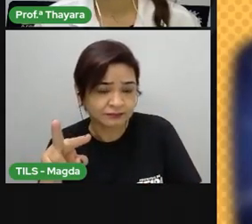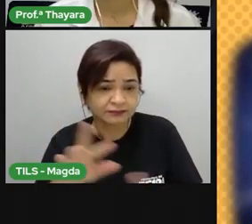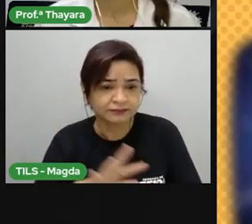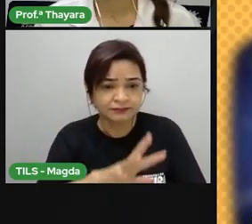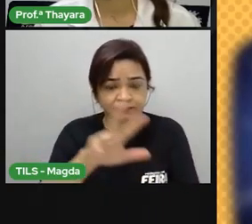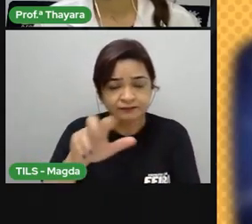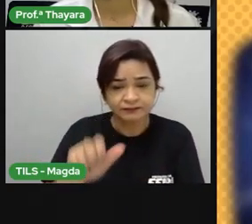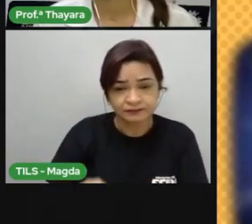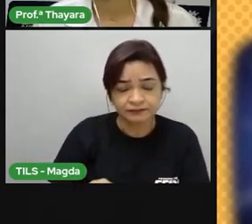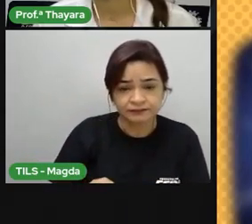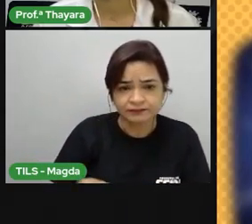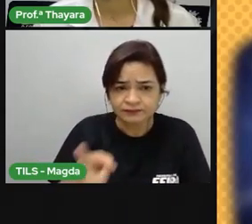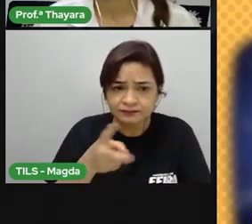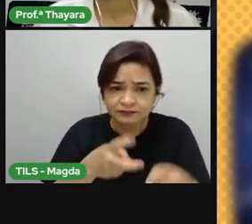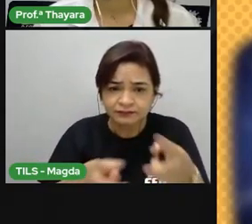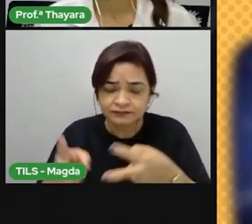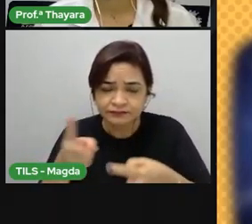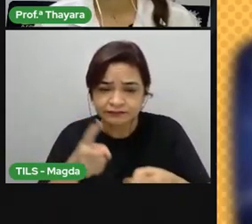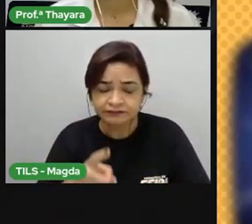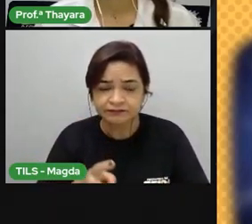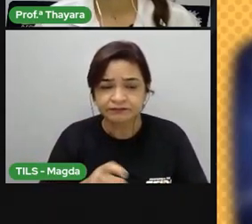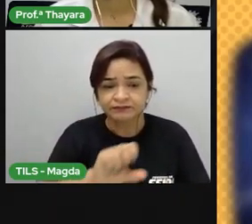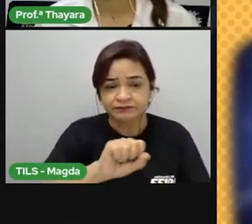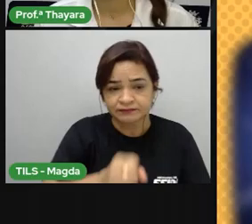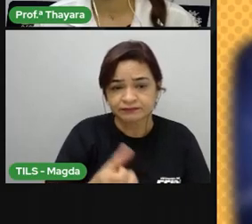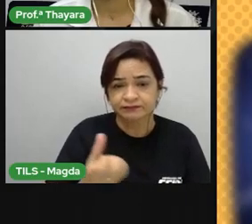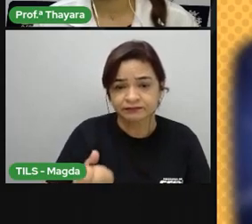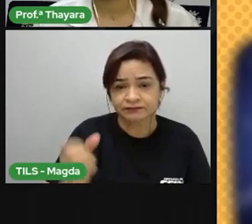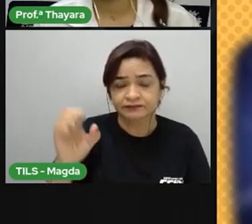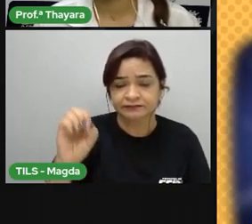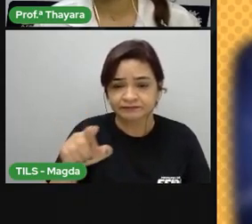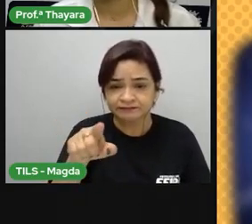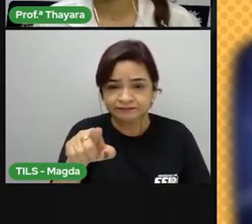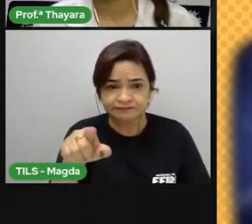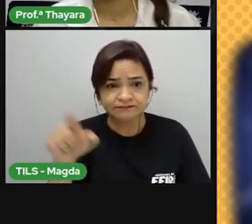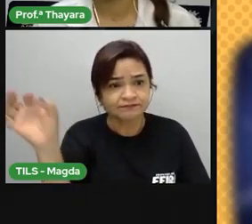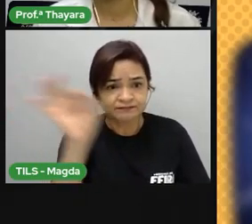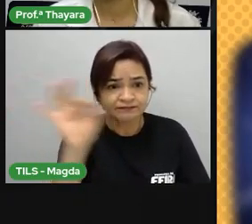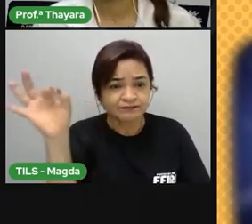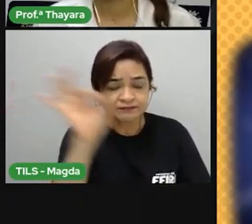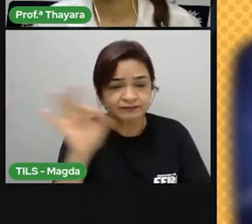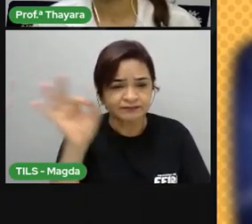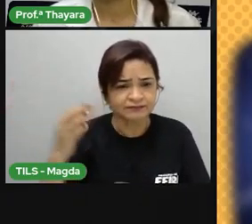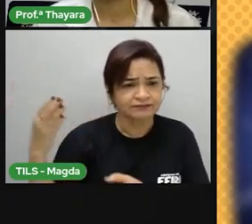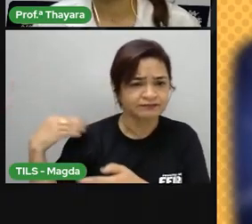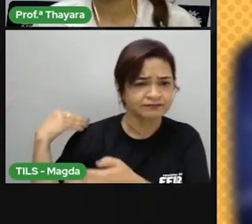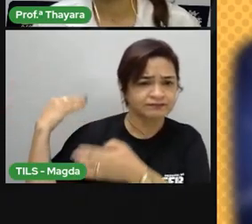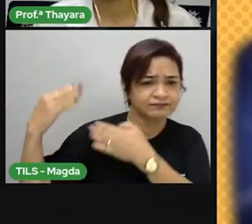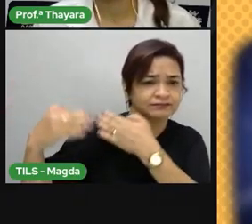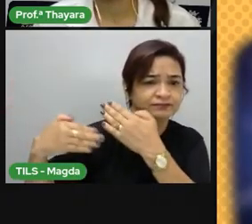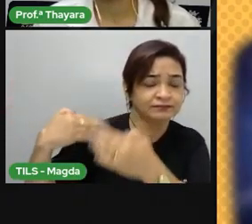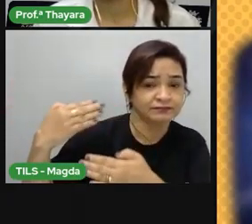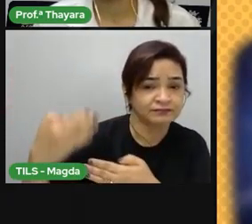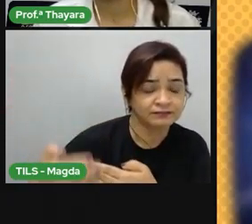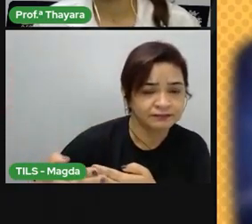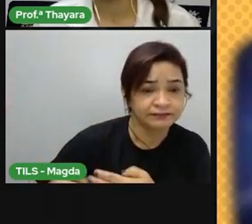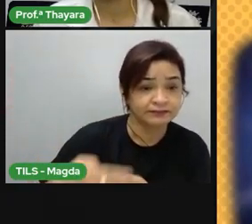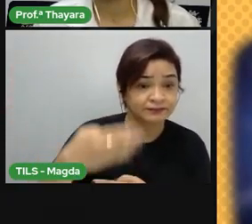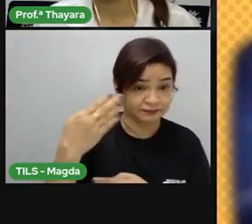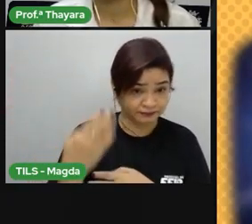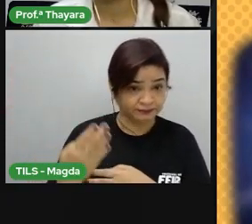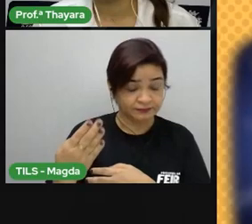de Infrassom. De todos os 860 bólidos detectados desde 1988, apenas 4